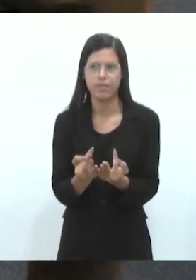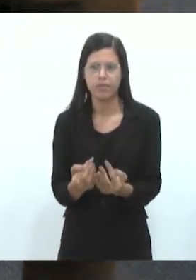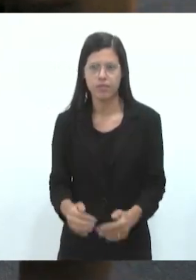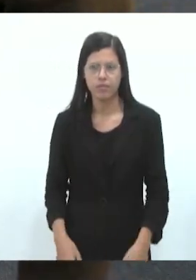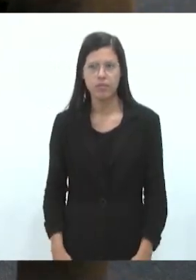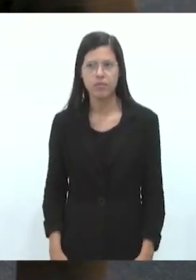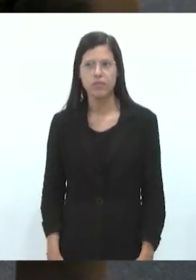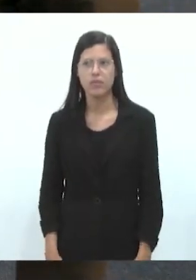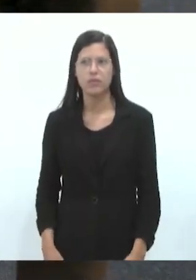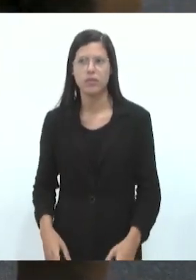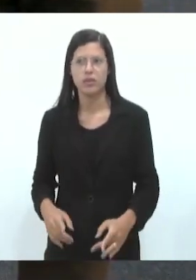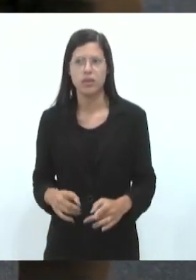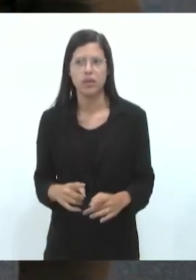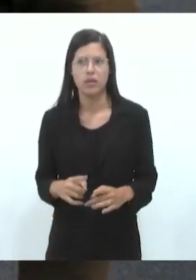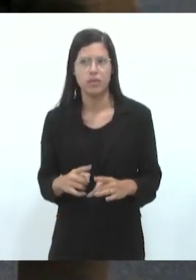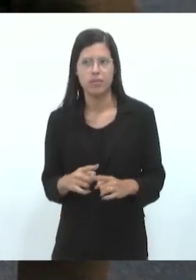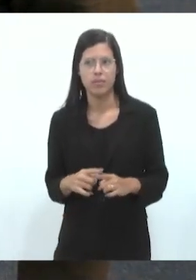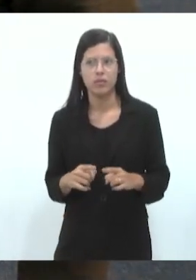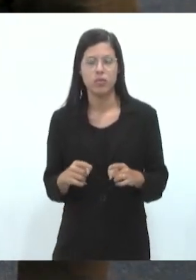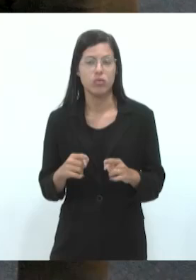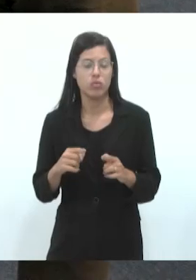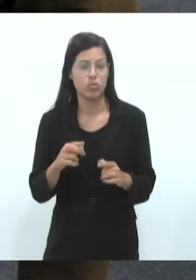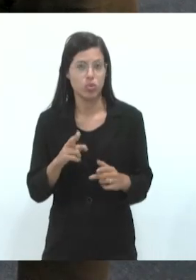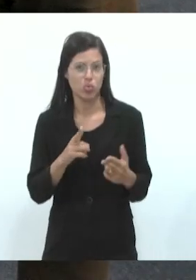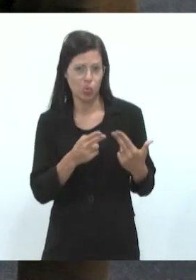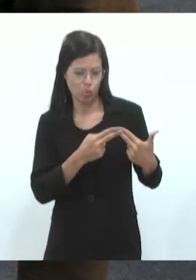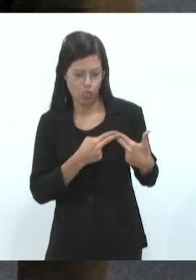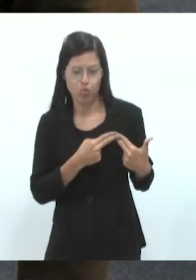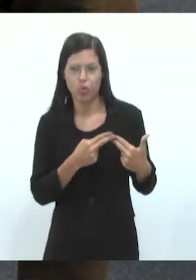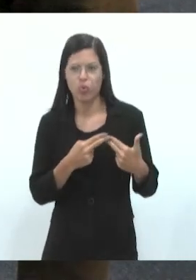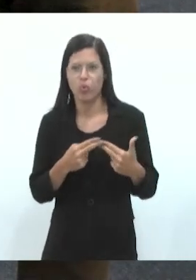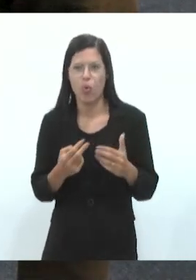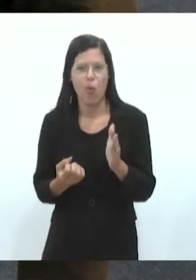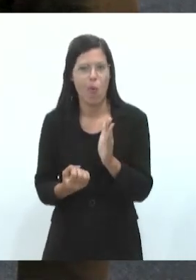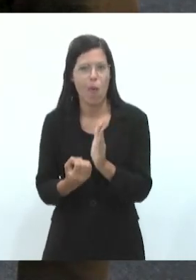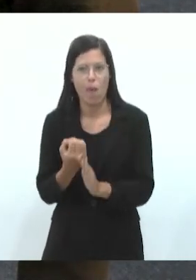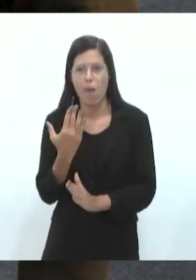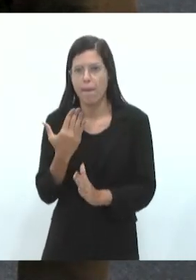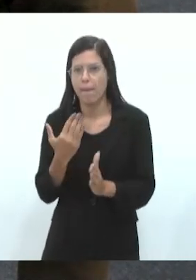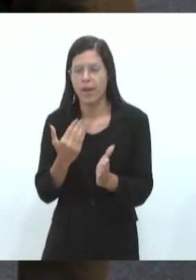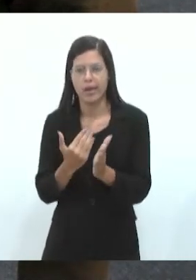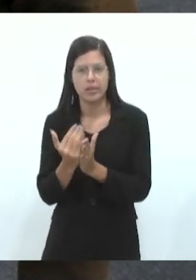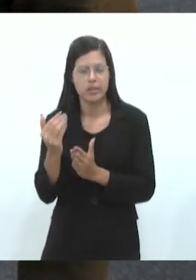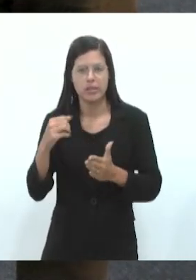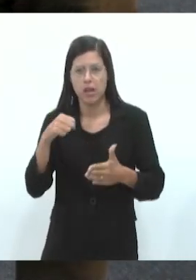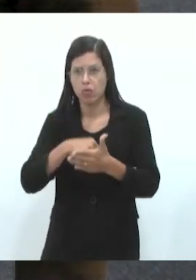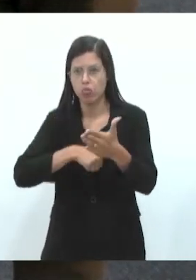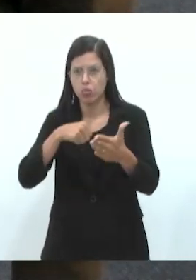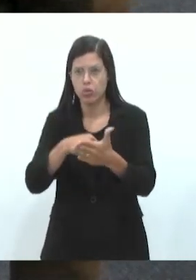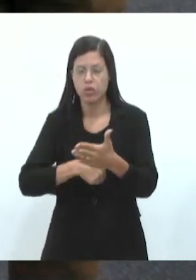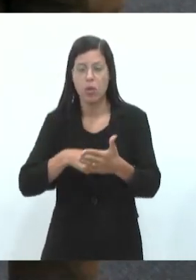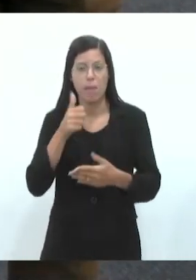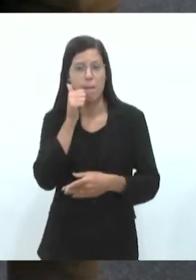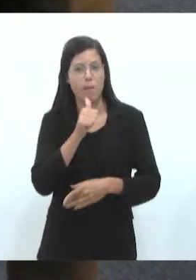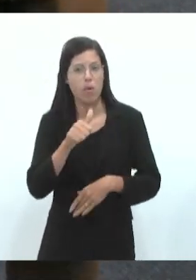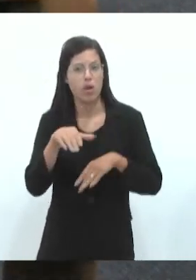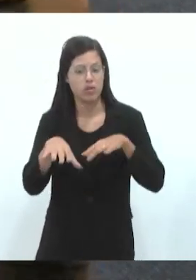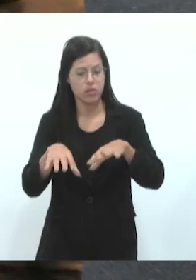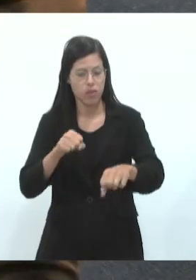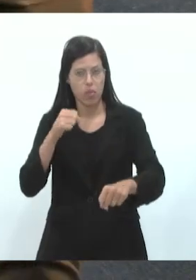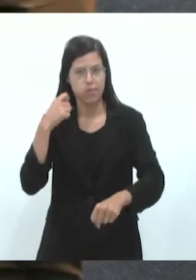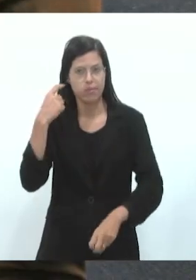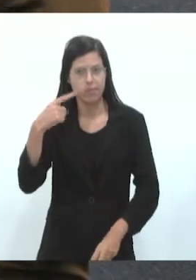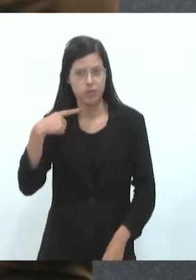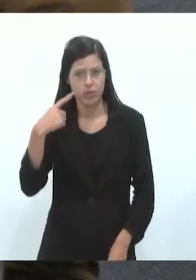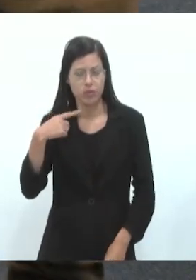familiares vítimas do Estado, do luto nasce a luta. A luta de uma mulher que se formou advogada, que usou todos os